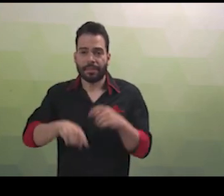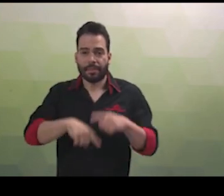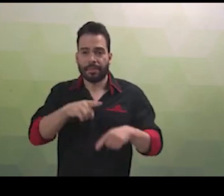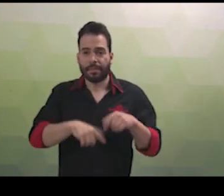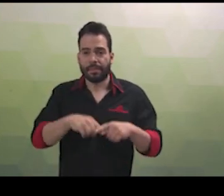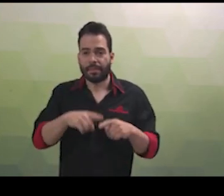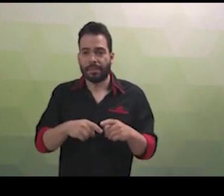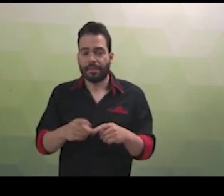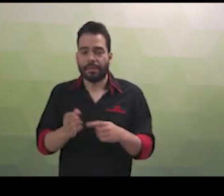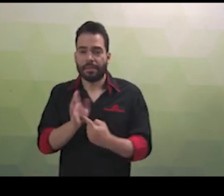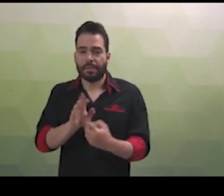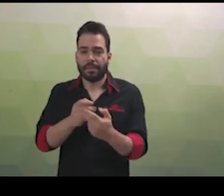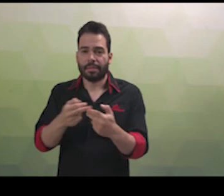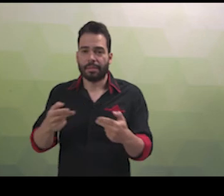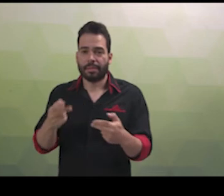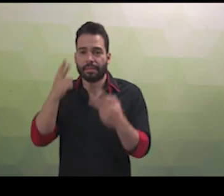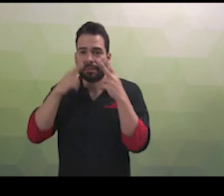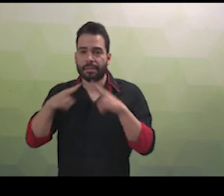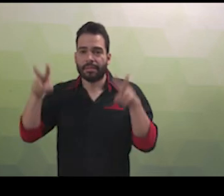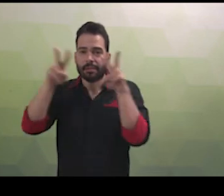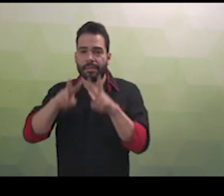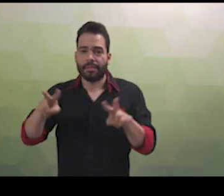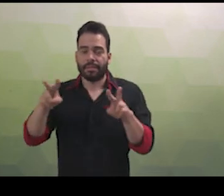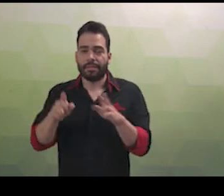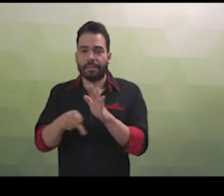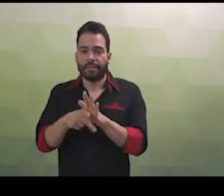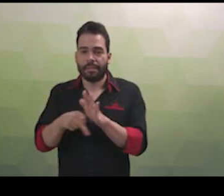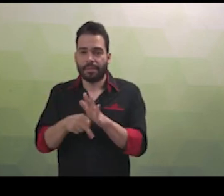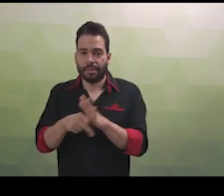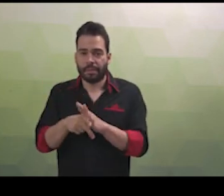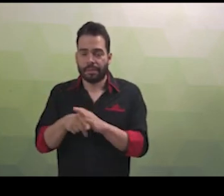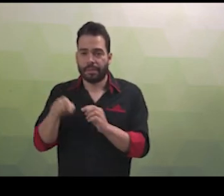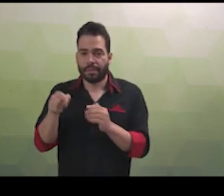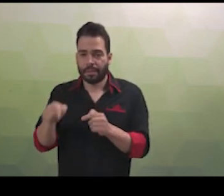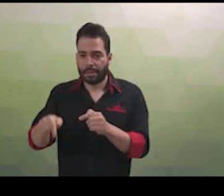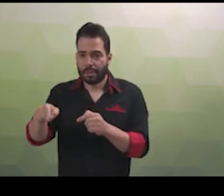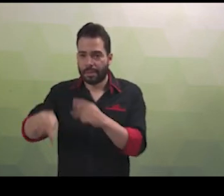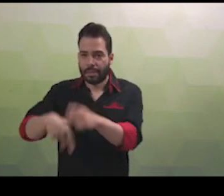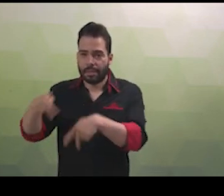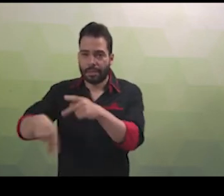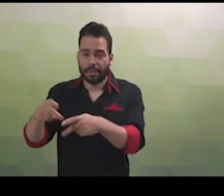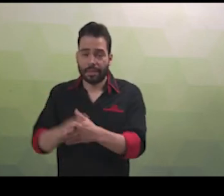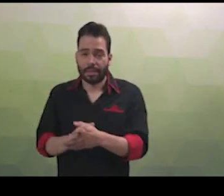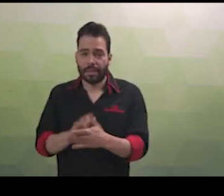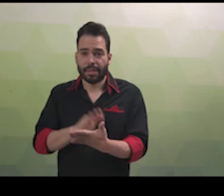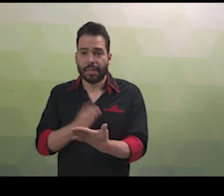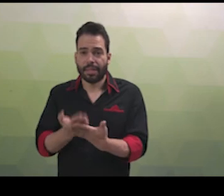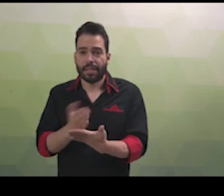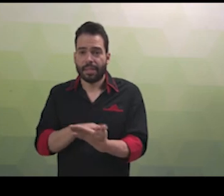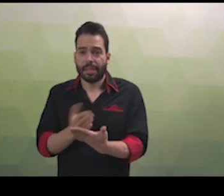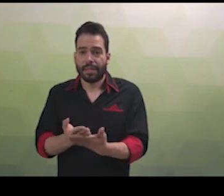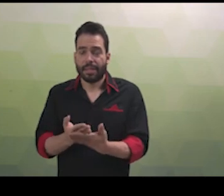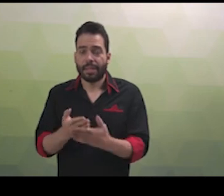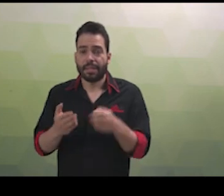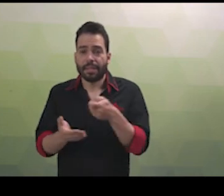o uso de objetos e recursos visuais que seriam mais familiares ao público-alvo. A interpretação